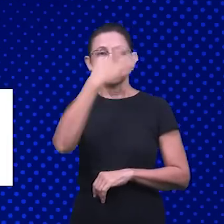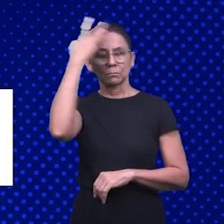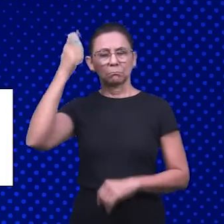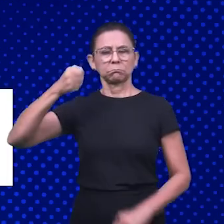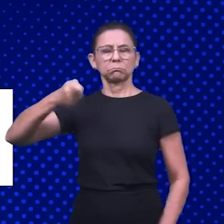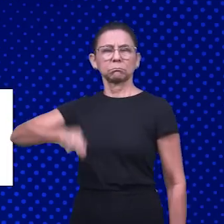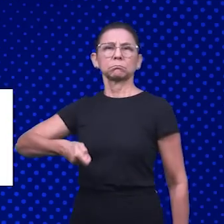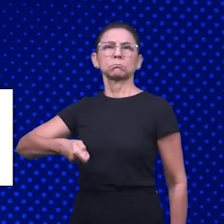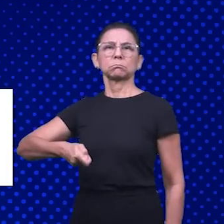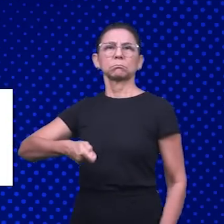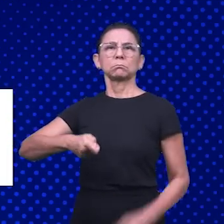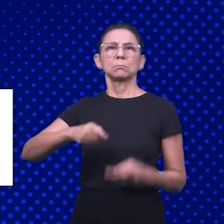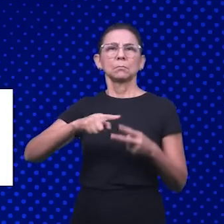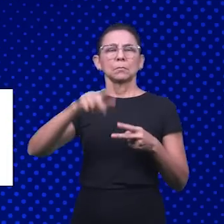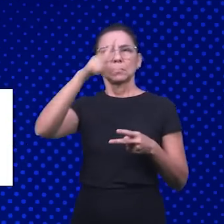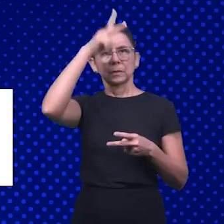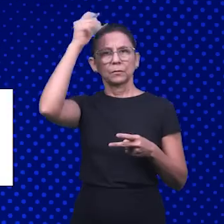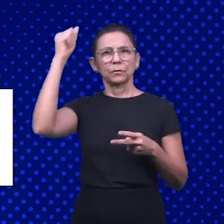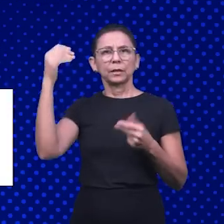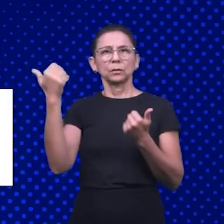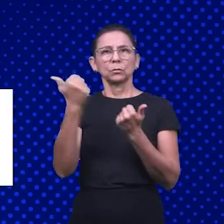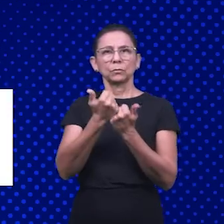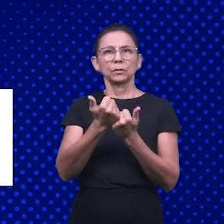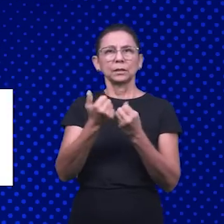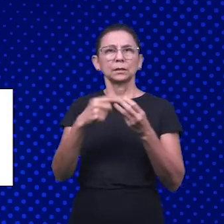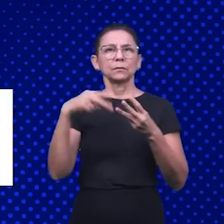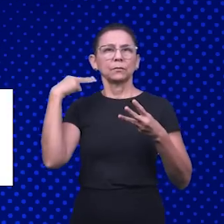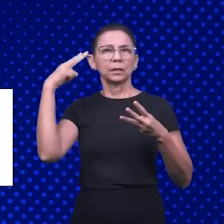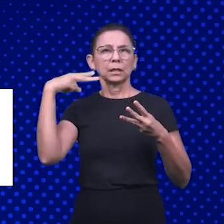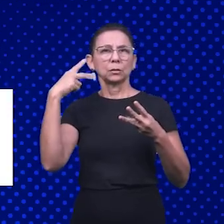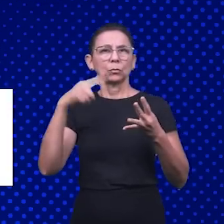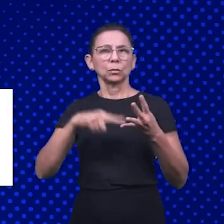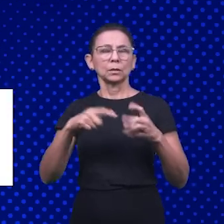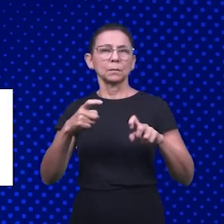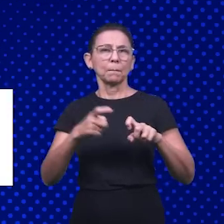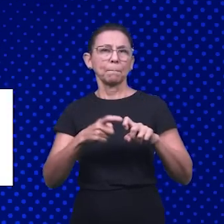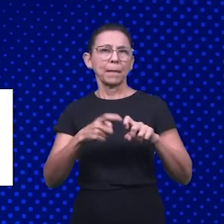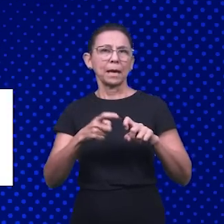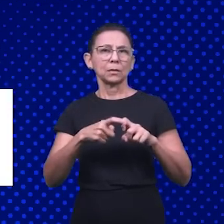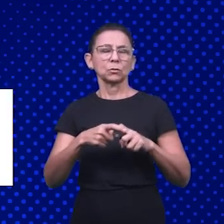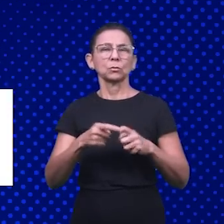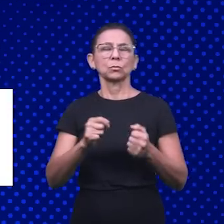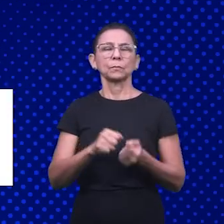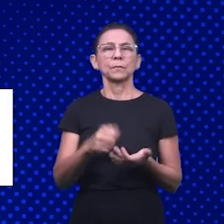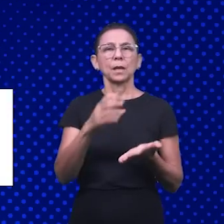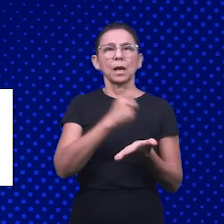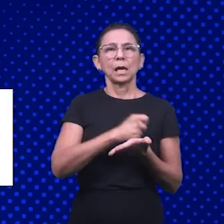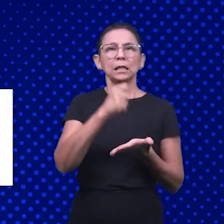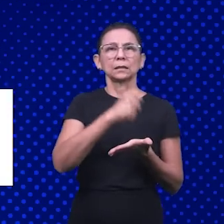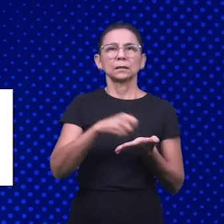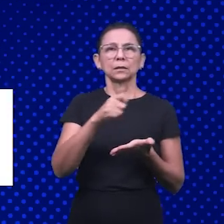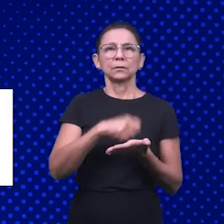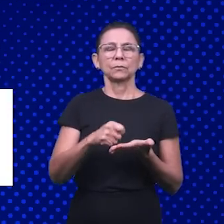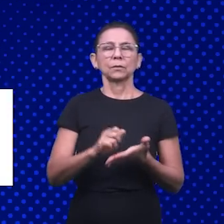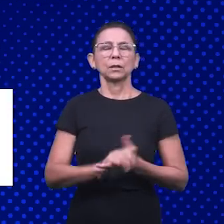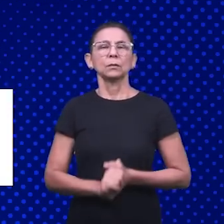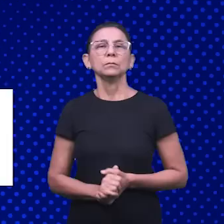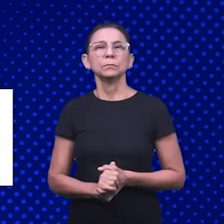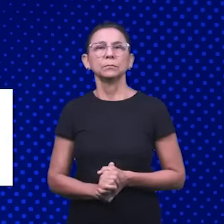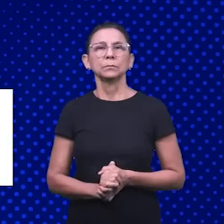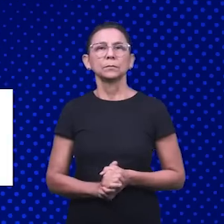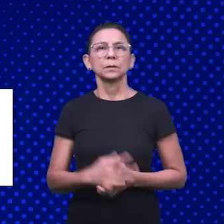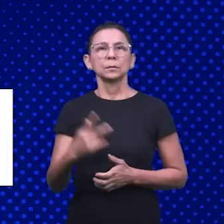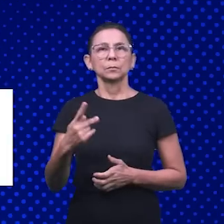autoridades, entre elas prefeito, vice-prefeito, vereadores, médicos, escrivão da Corporação da Polícia Militar